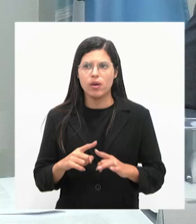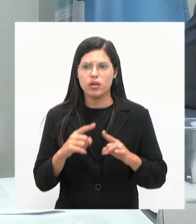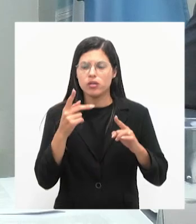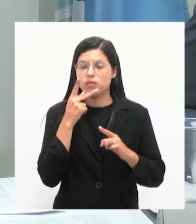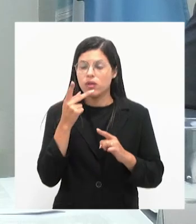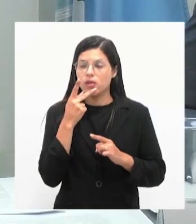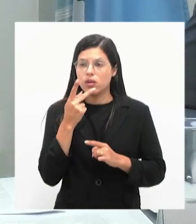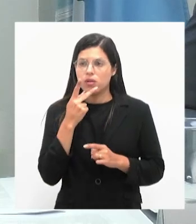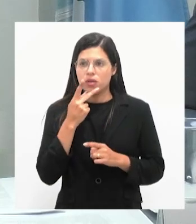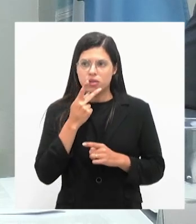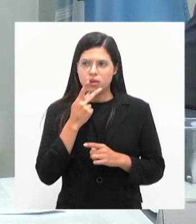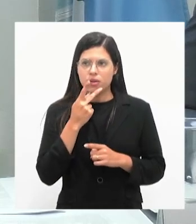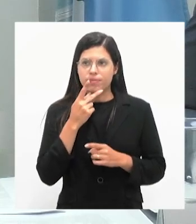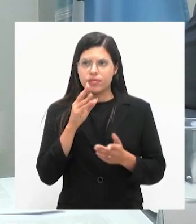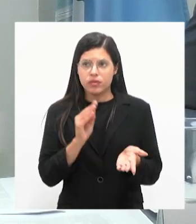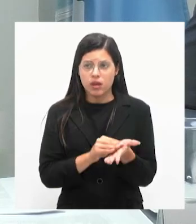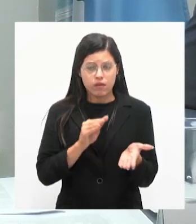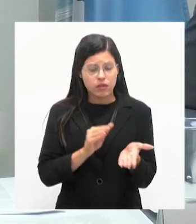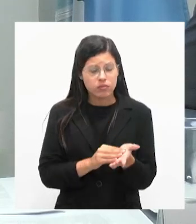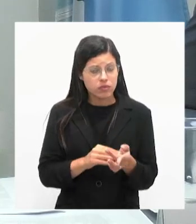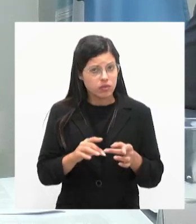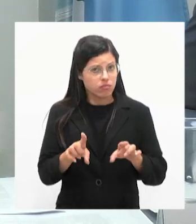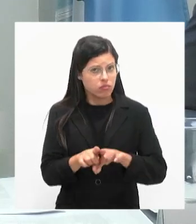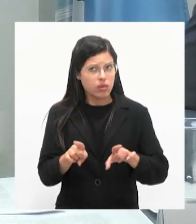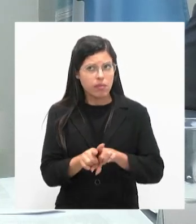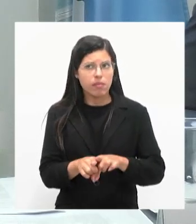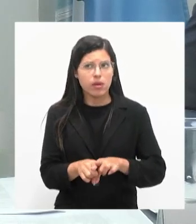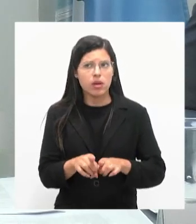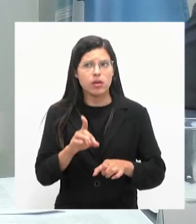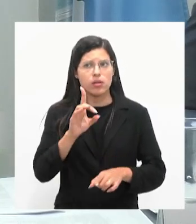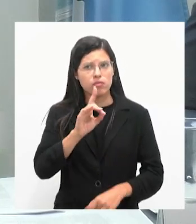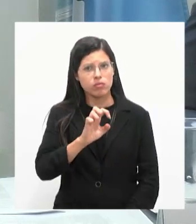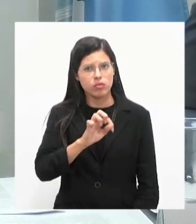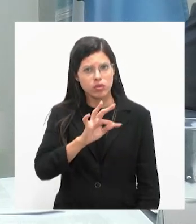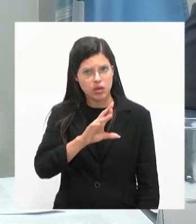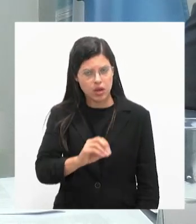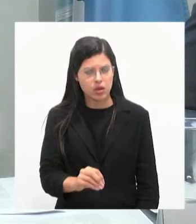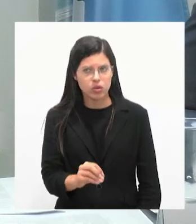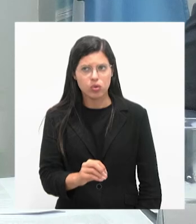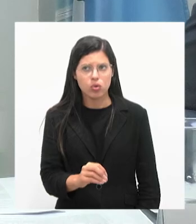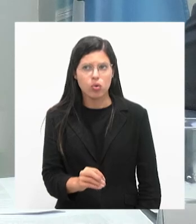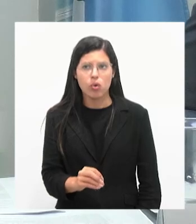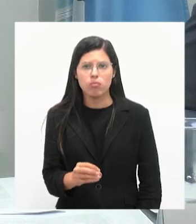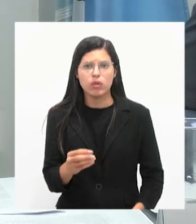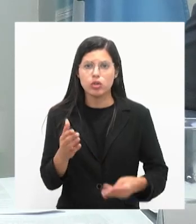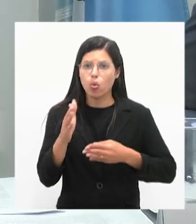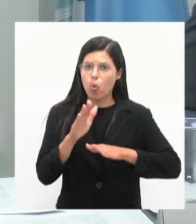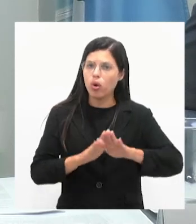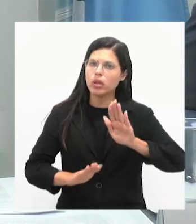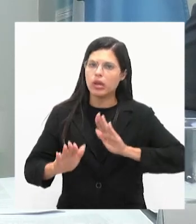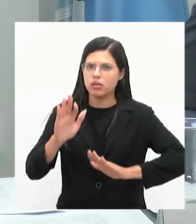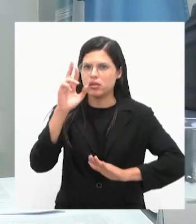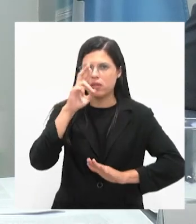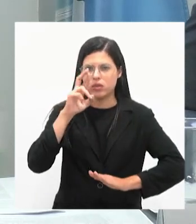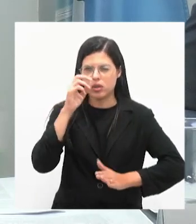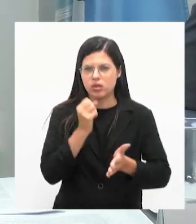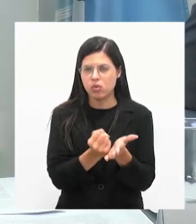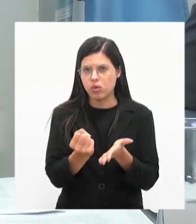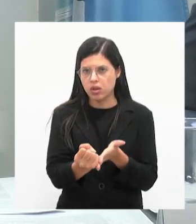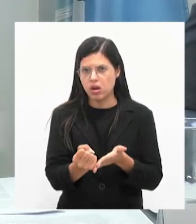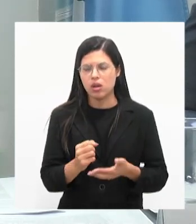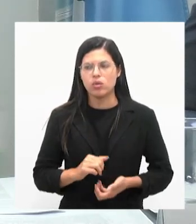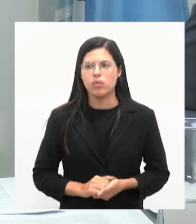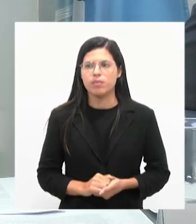que está faltando também, da parte do Detro, mais zelo nessa fiscalização do contrato. Por